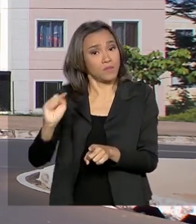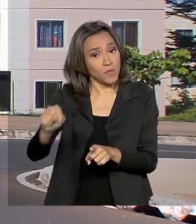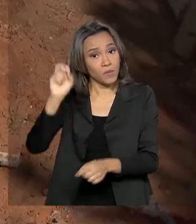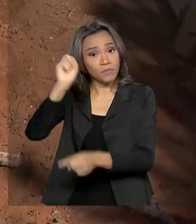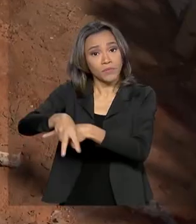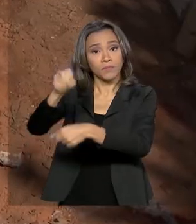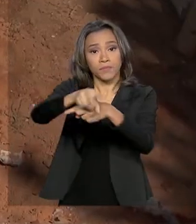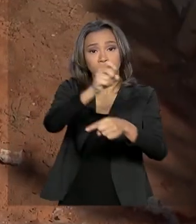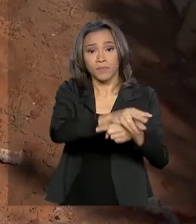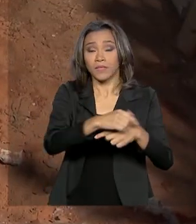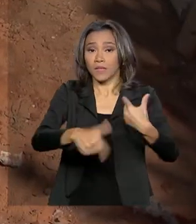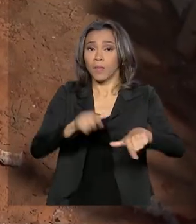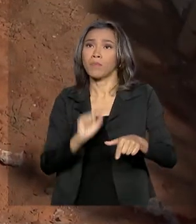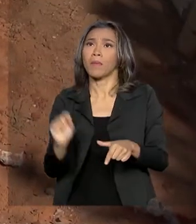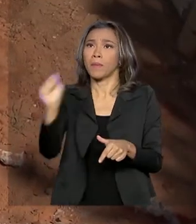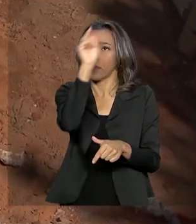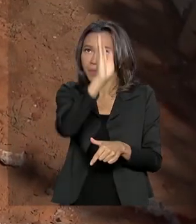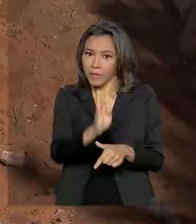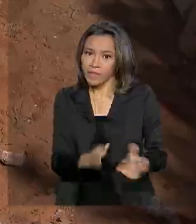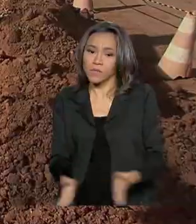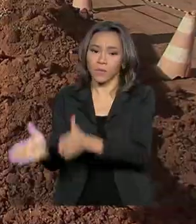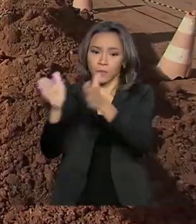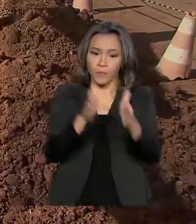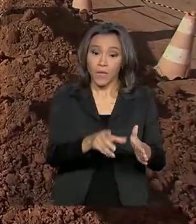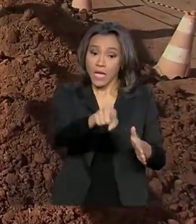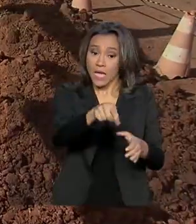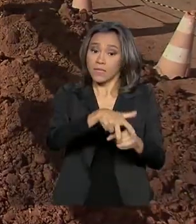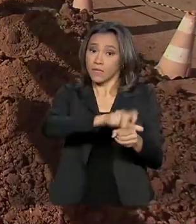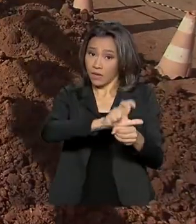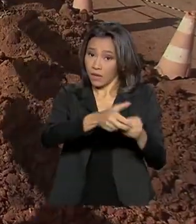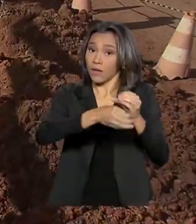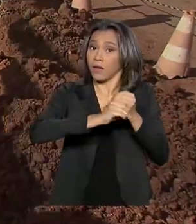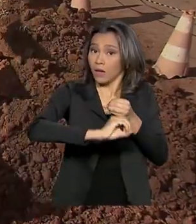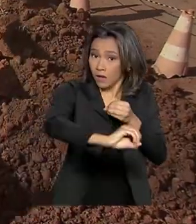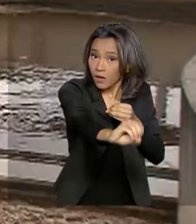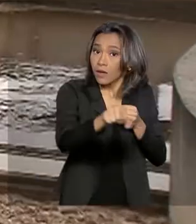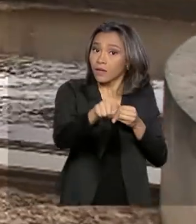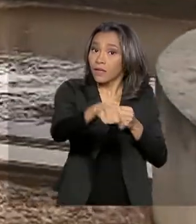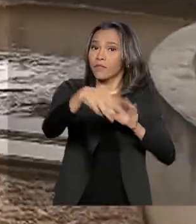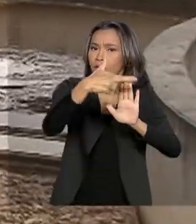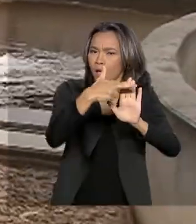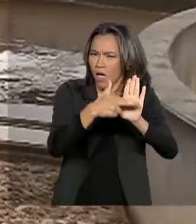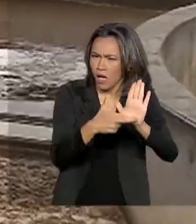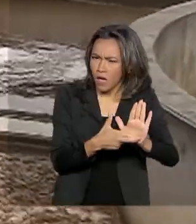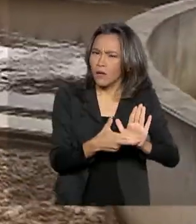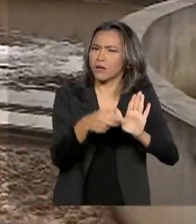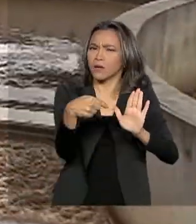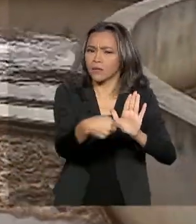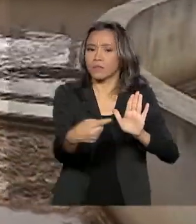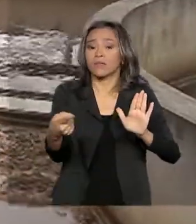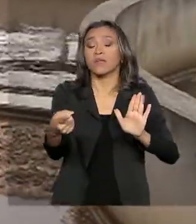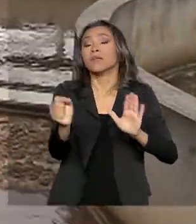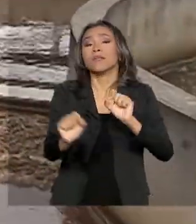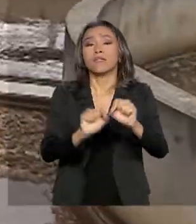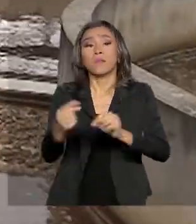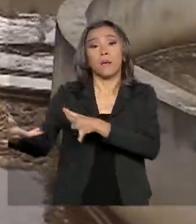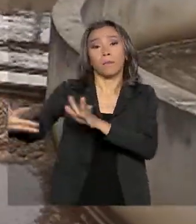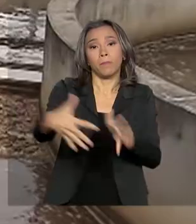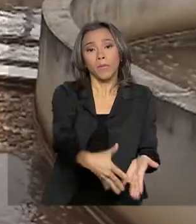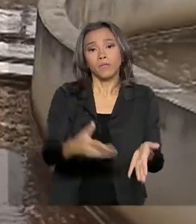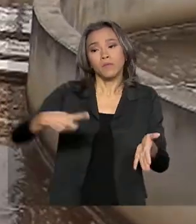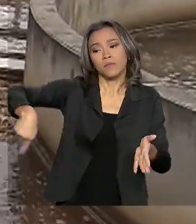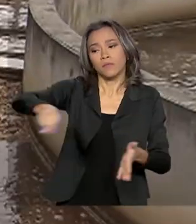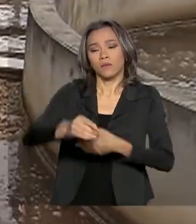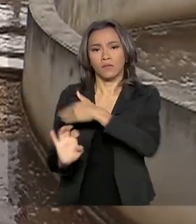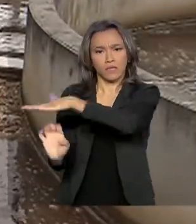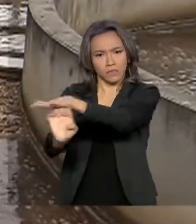o país. O marco legal do saneamento, que renova as regras do setor e possibilita a entrada da iniciativa privada